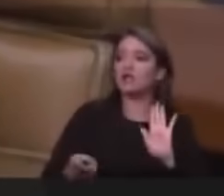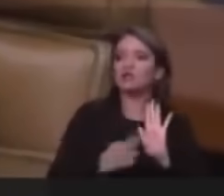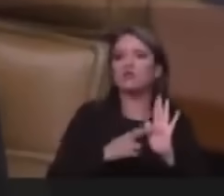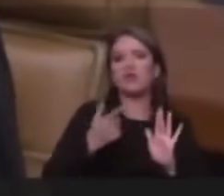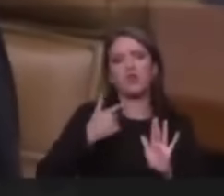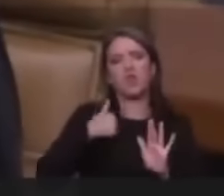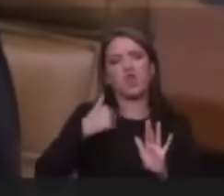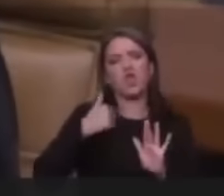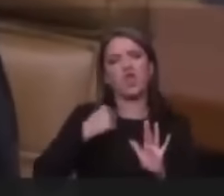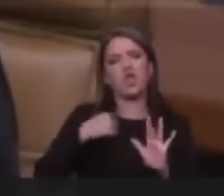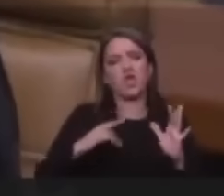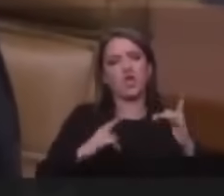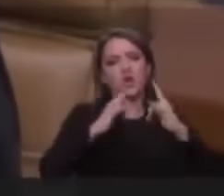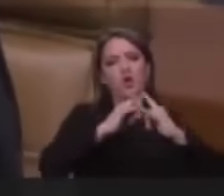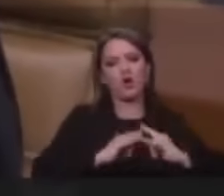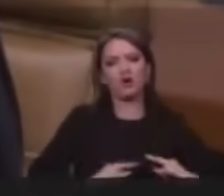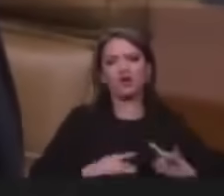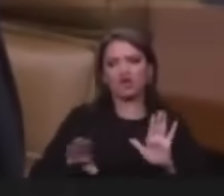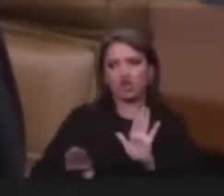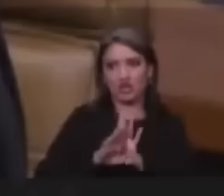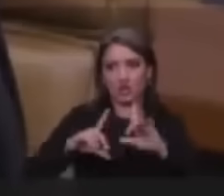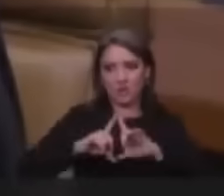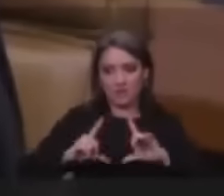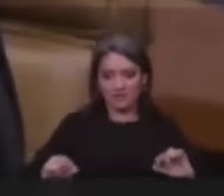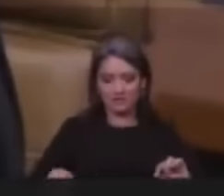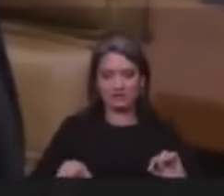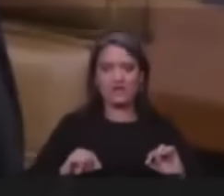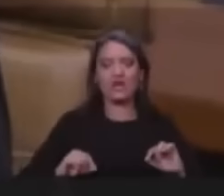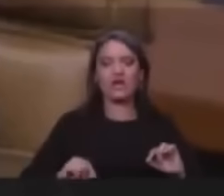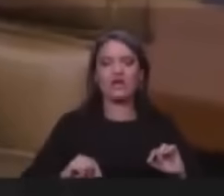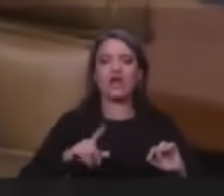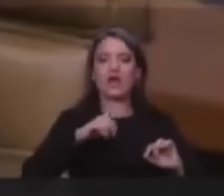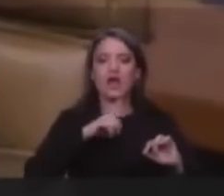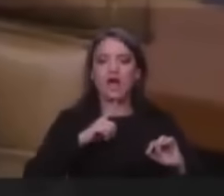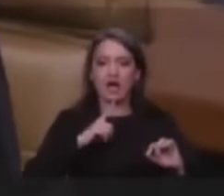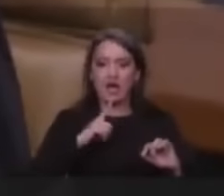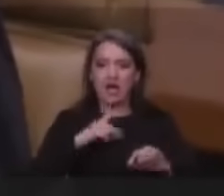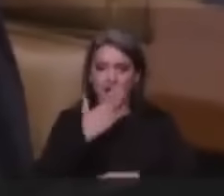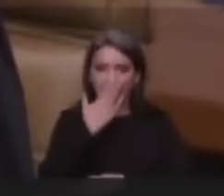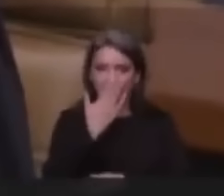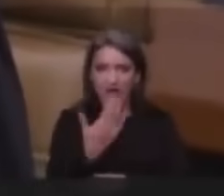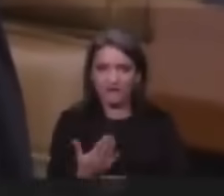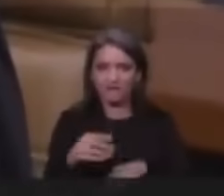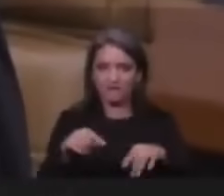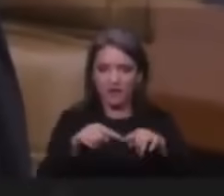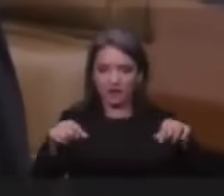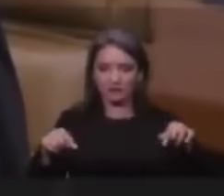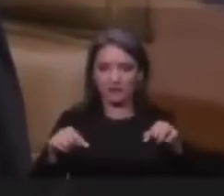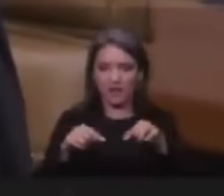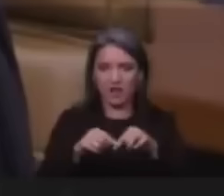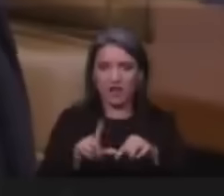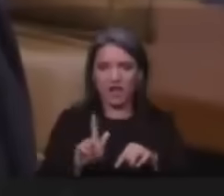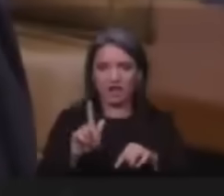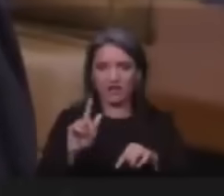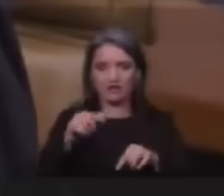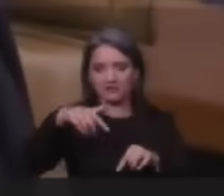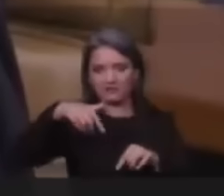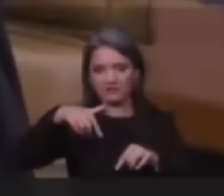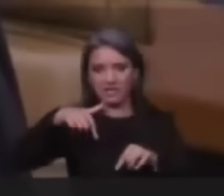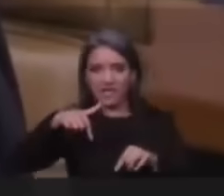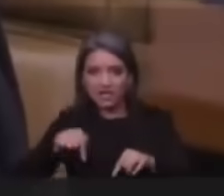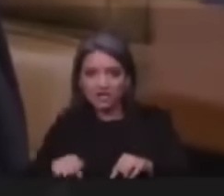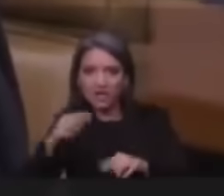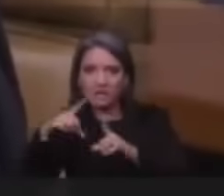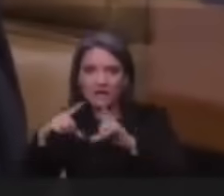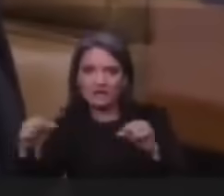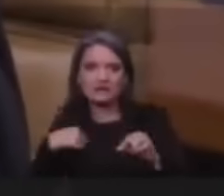u ter acampado chegando em Brasília no quartel do exército a frente do quartel do exército aqui em Brasília e